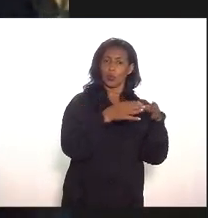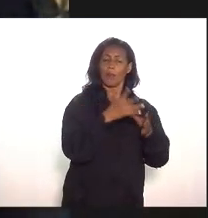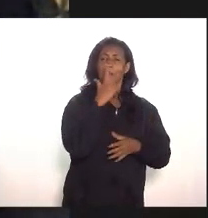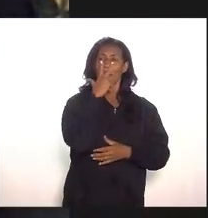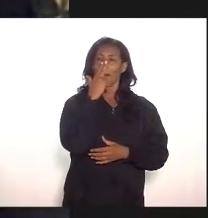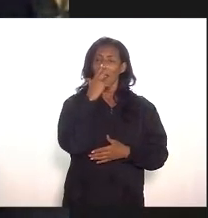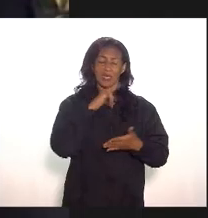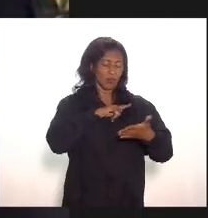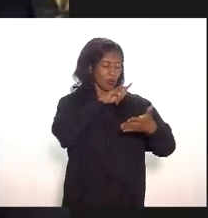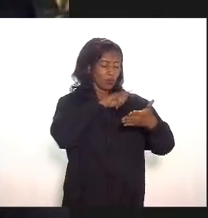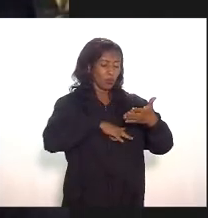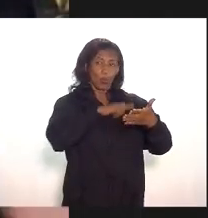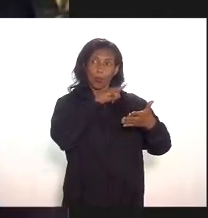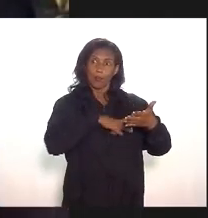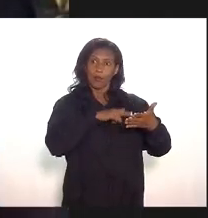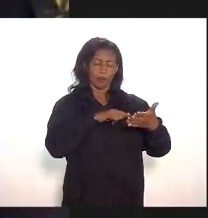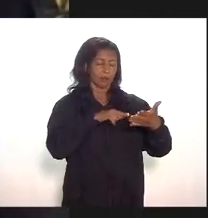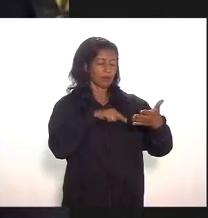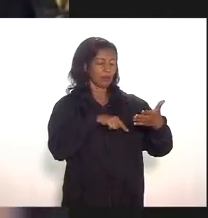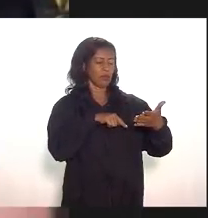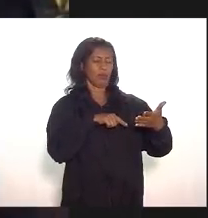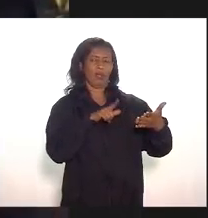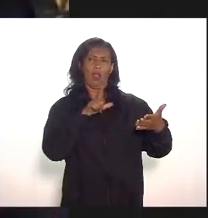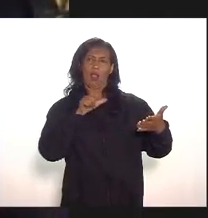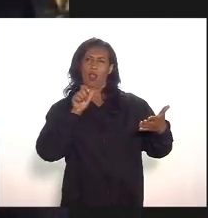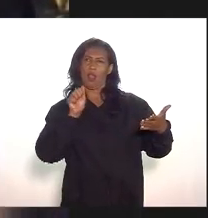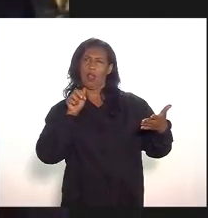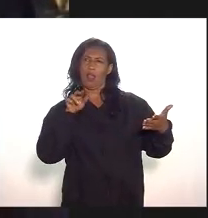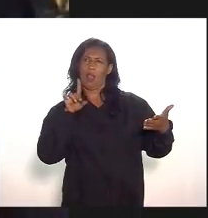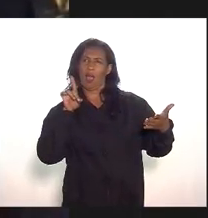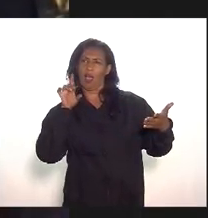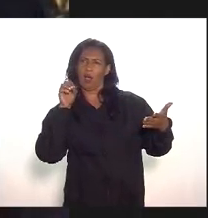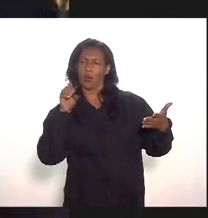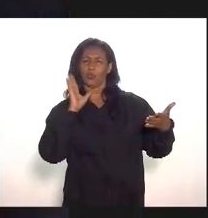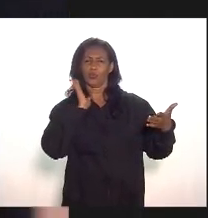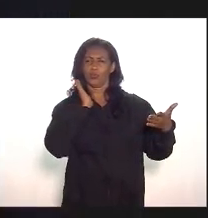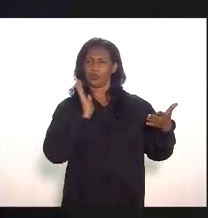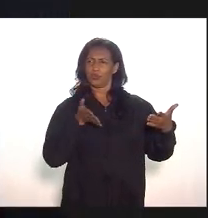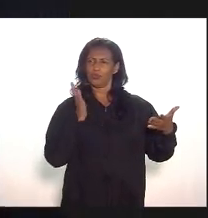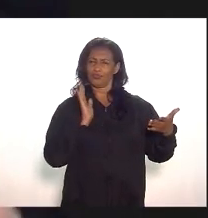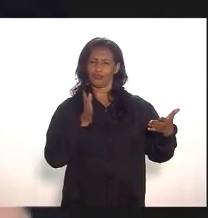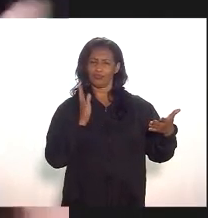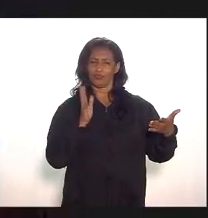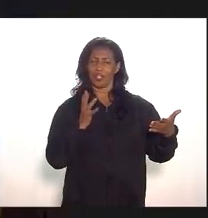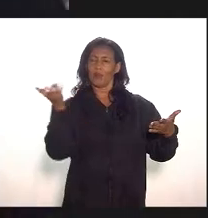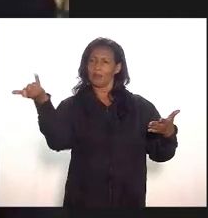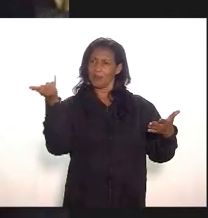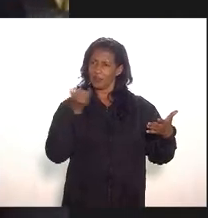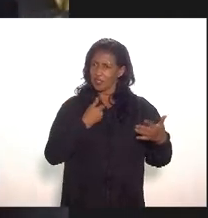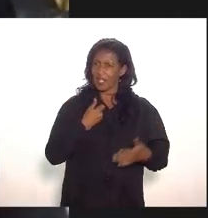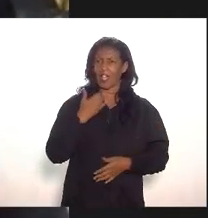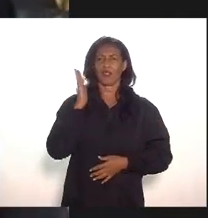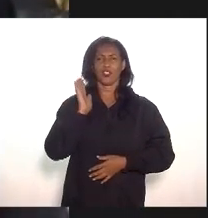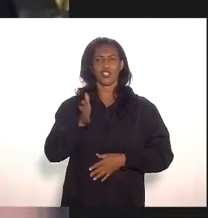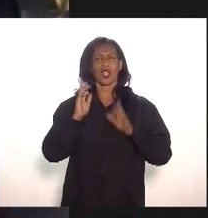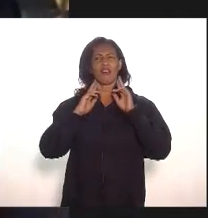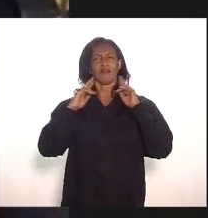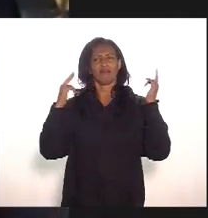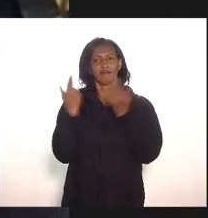foram documentos e laudos, inclusive já mandados, porque eles me avisaram que já tiveram essa